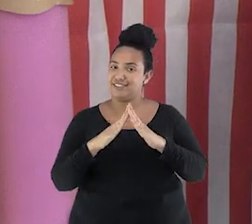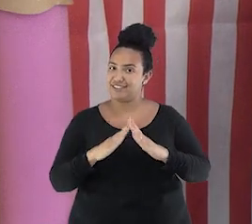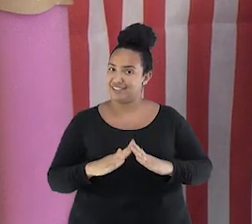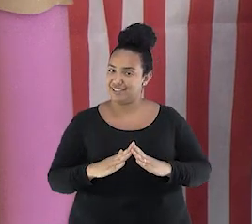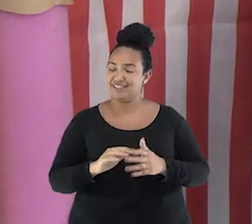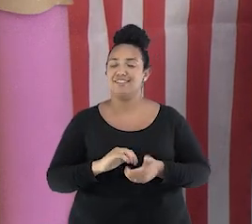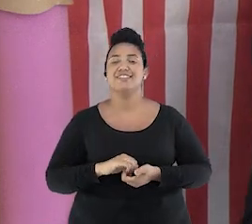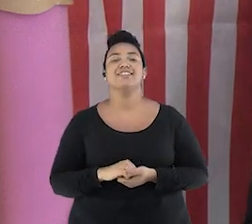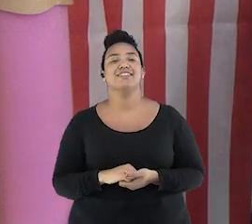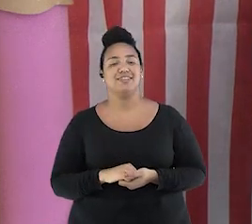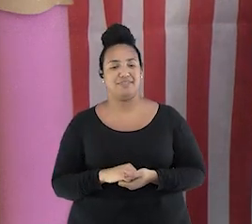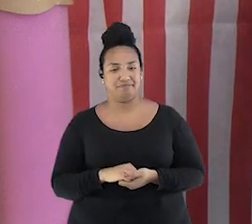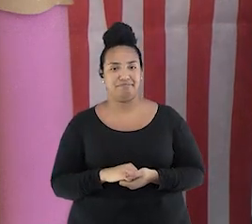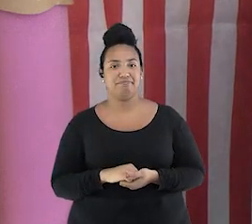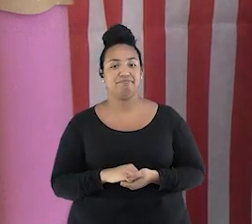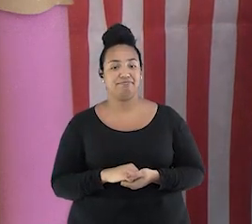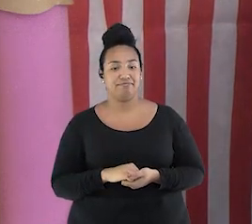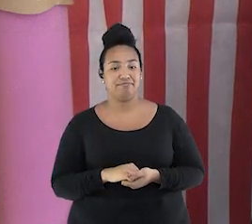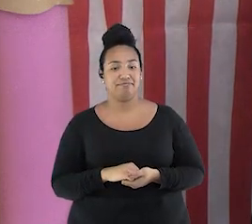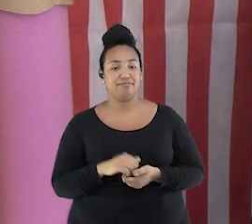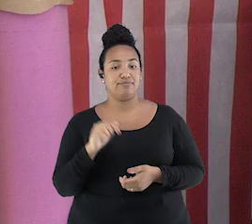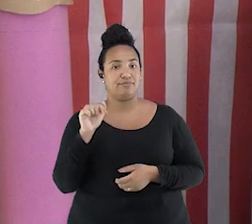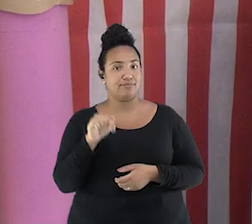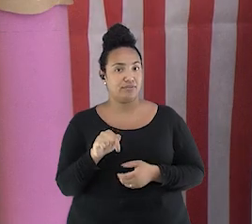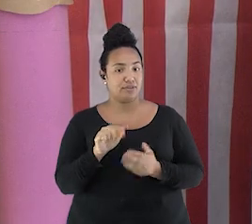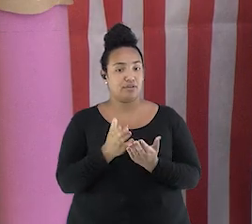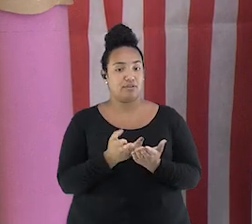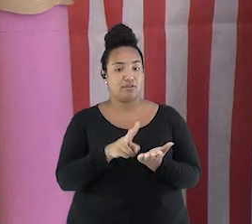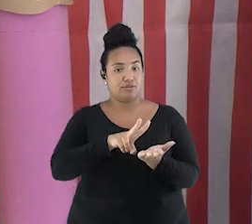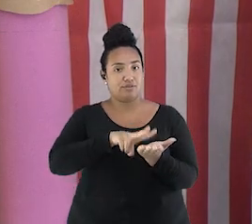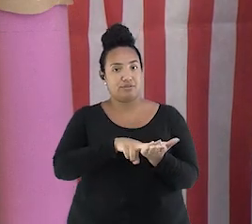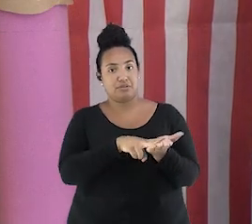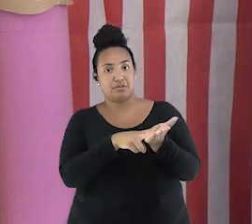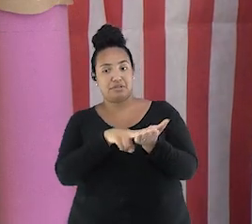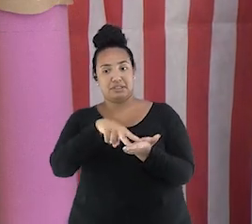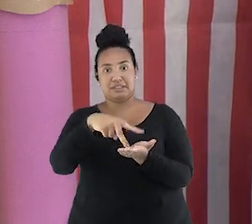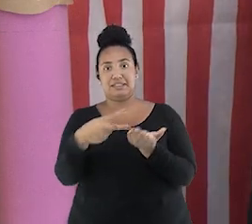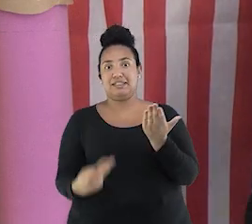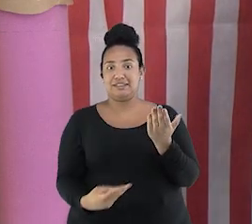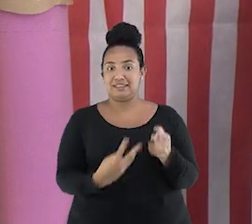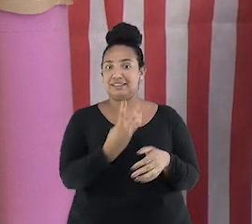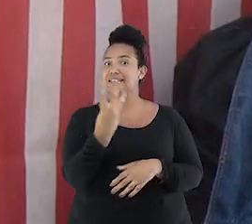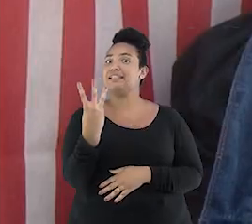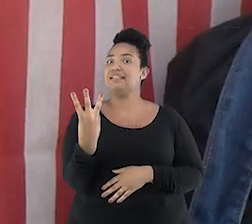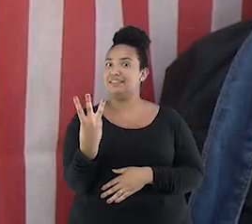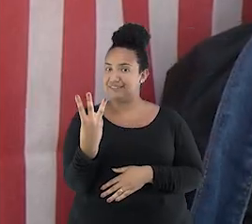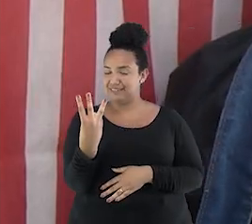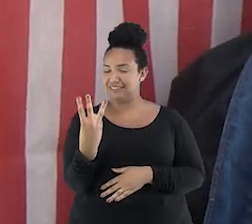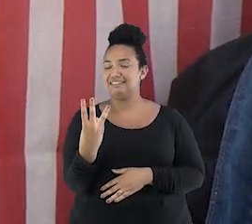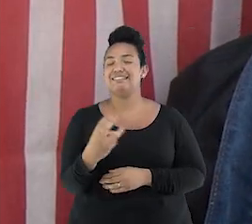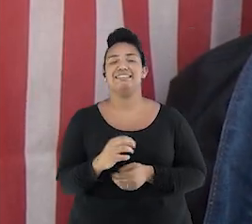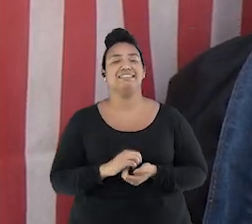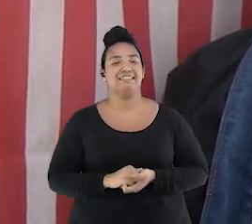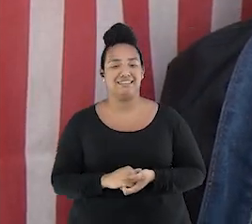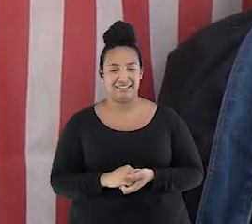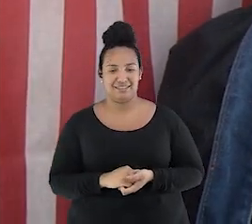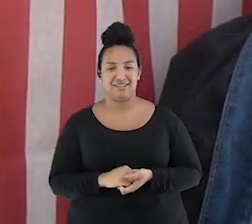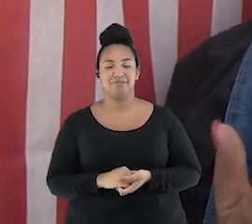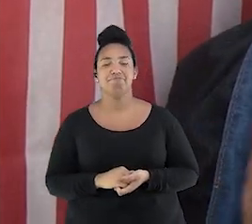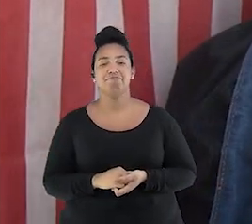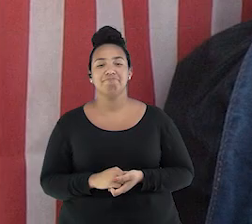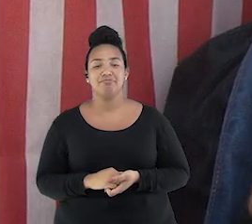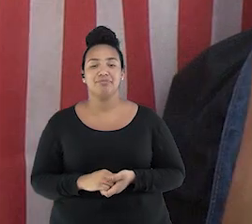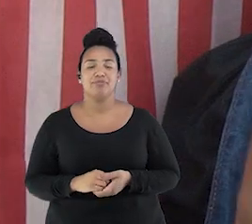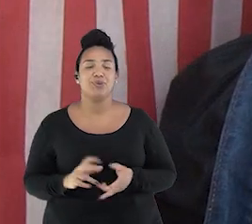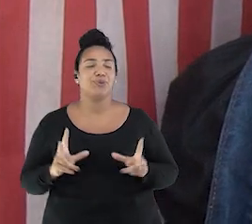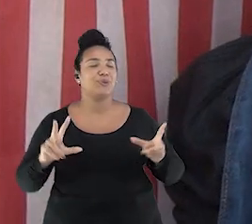casa. Isso apesar de ter caído da folha 3 vezes. Foi assim.